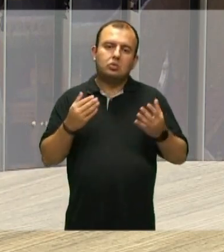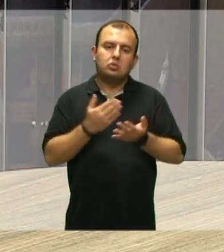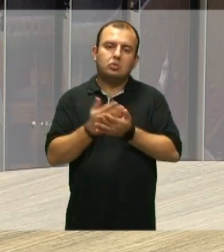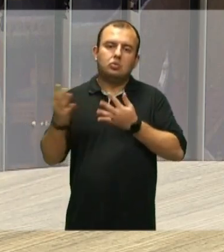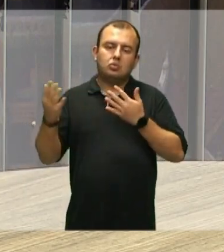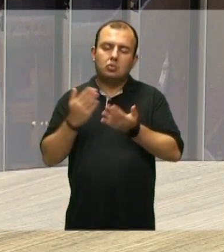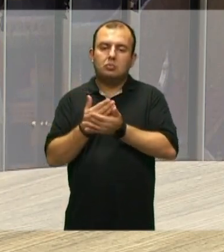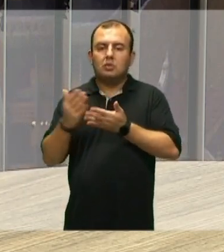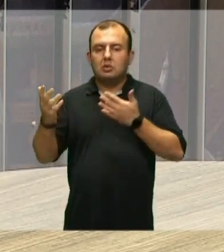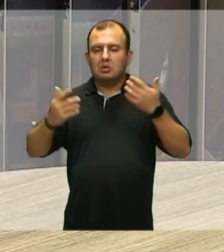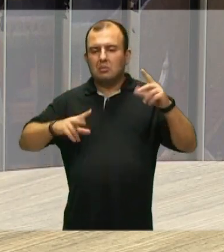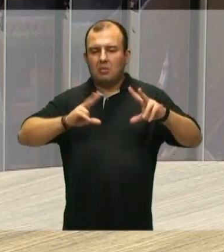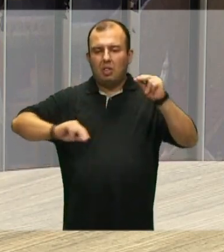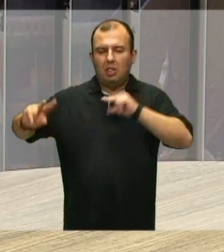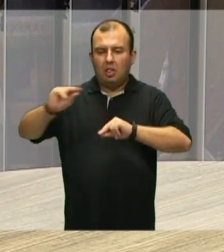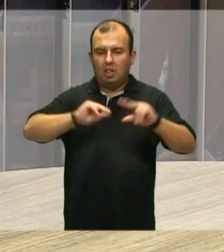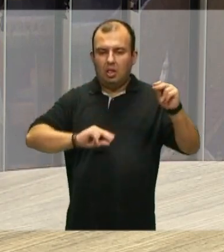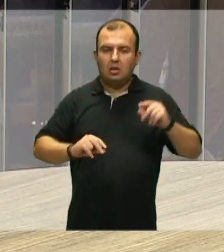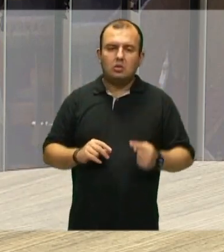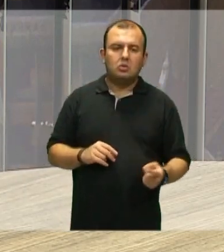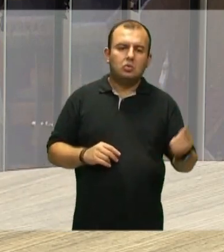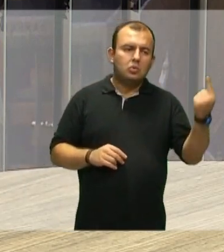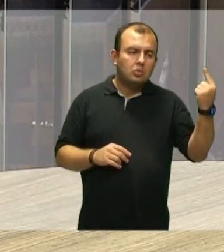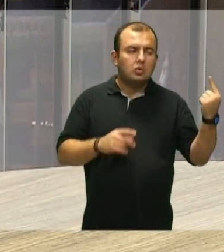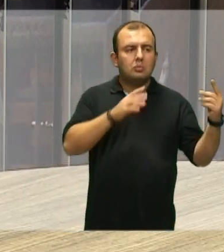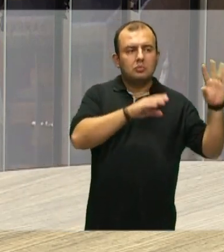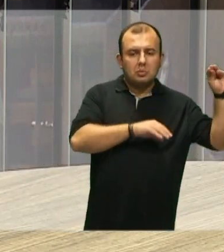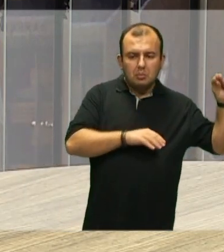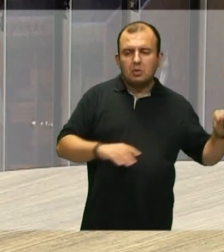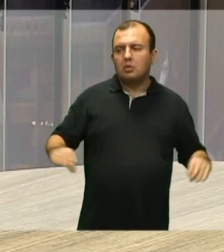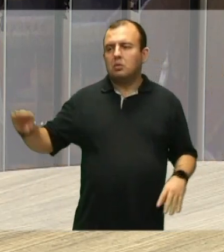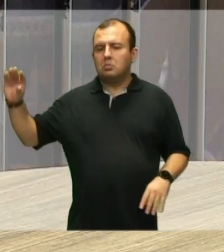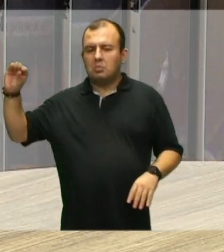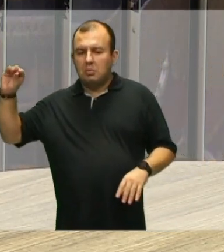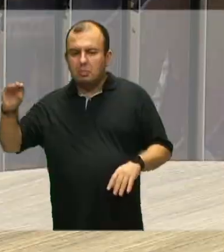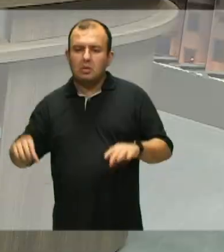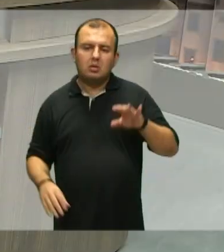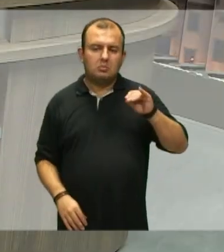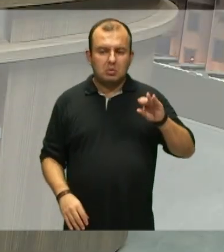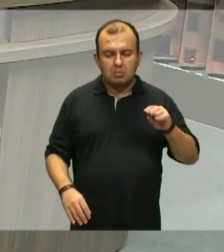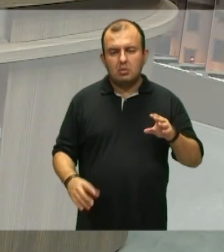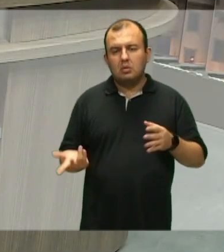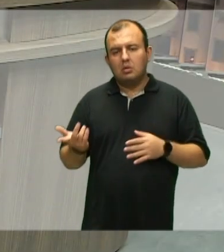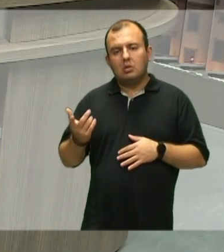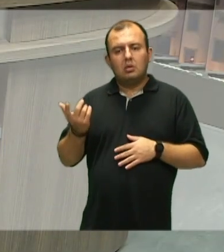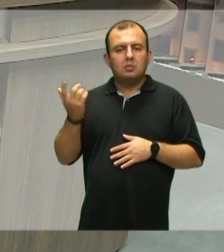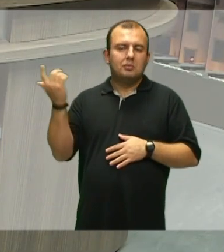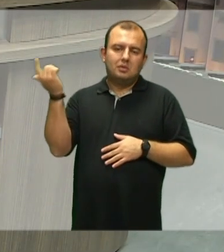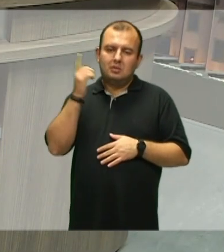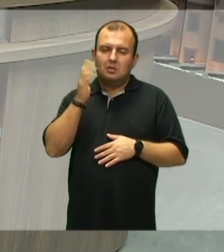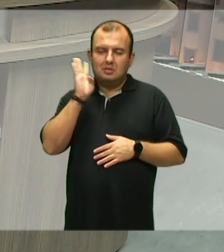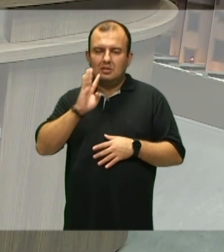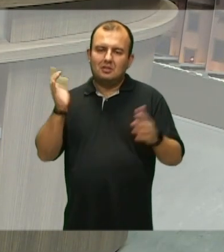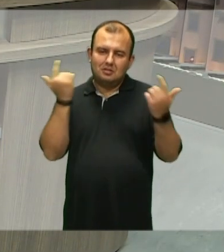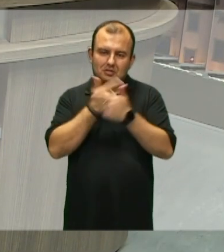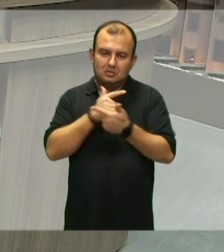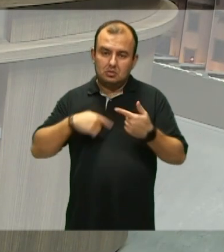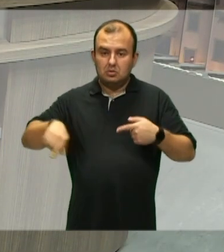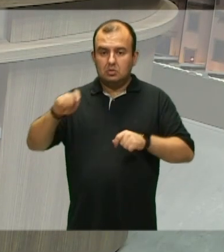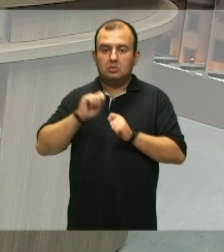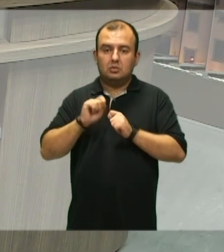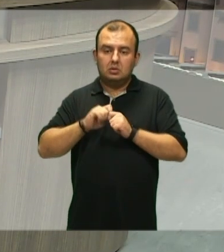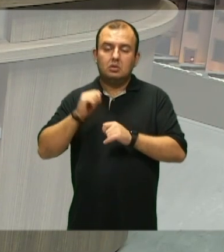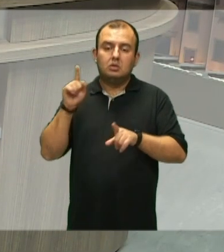falar ao mesmo tempo, atrapalha a fruição. Mas um comentário ou outro que sai no meio da peça, às vezes é muito divertido, inclusive para a gente que está